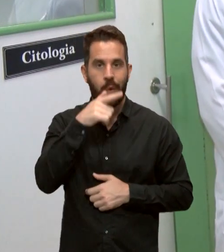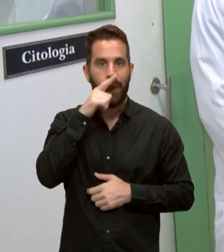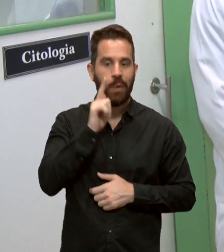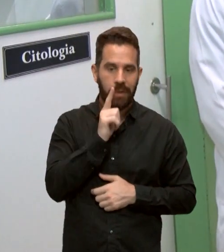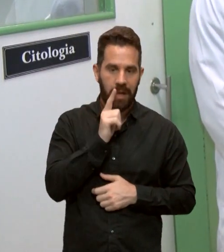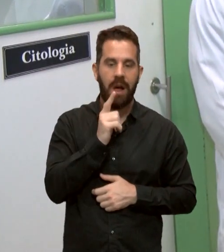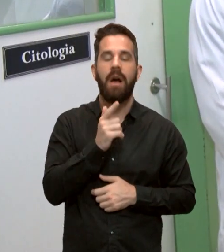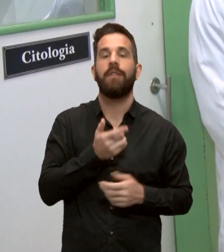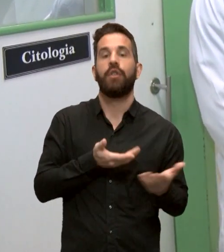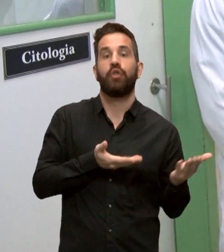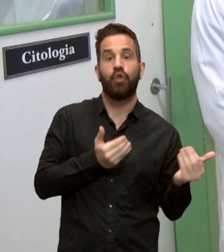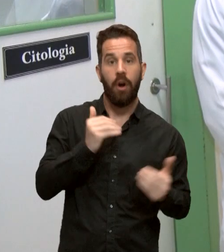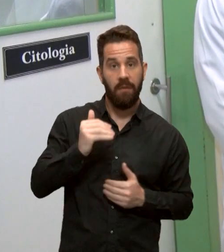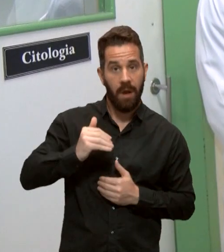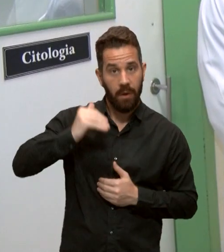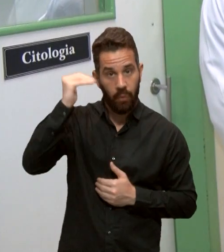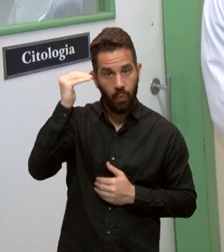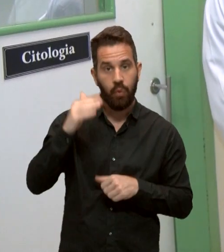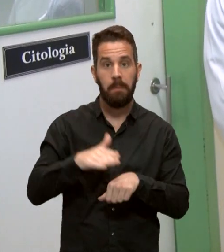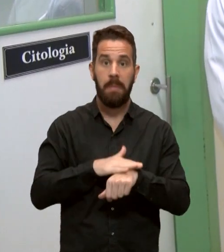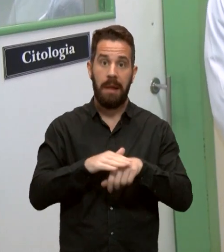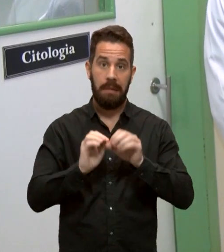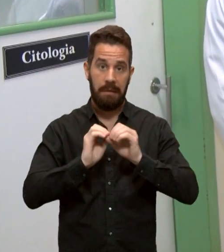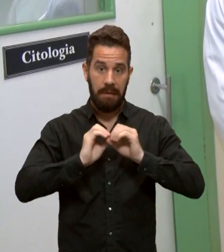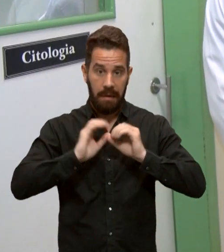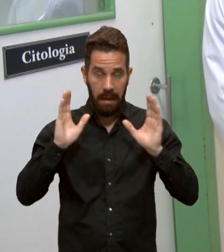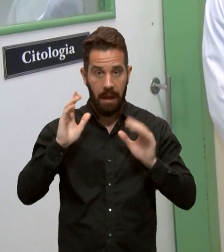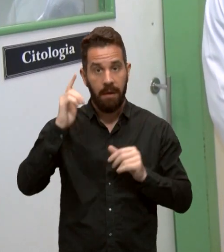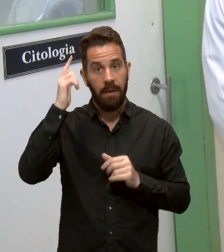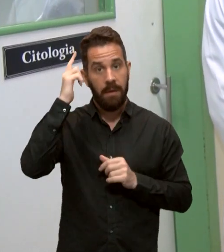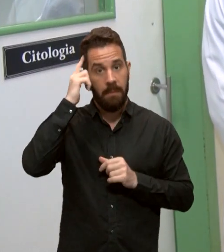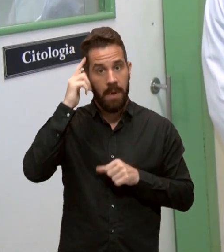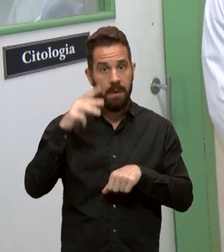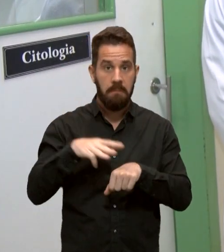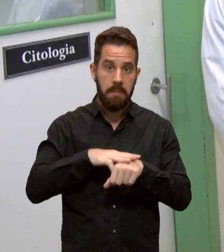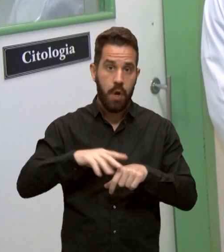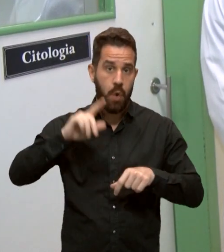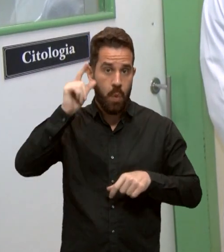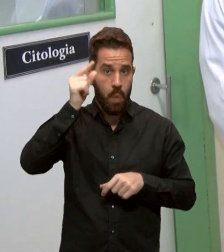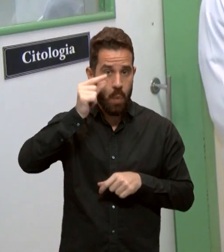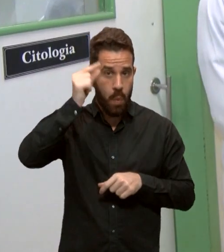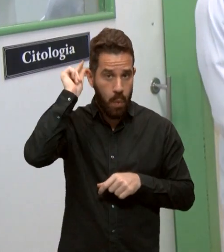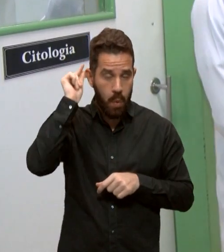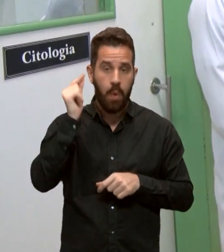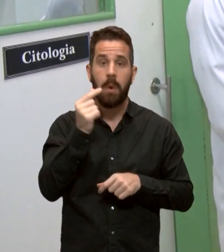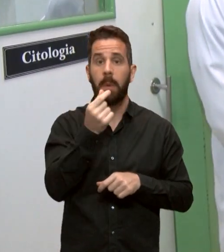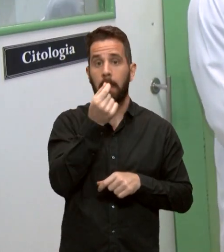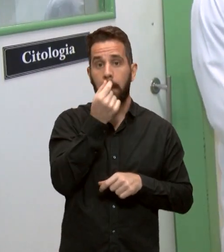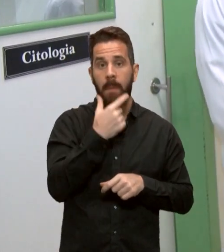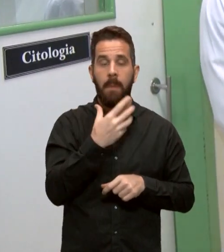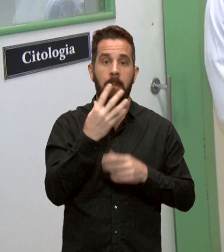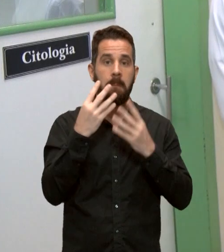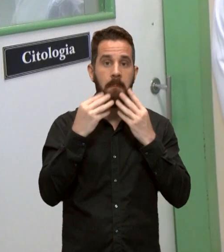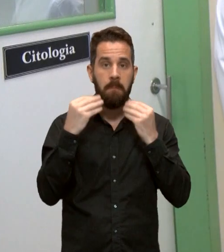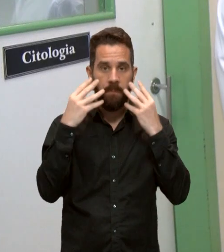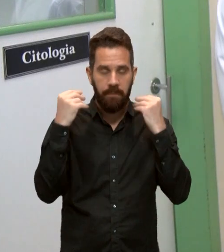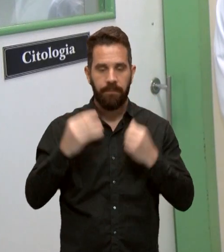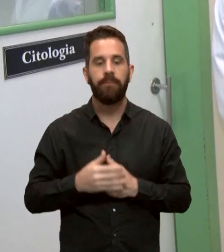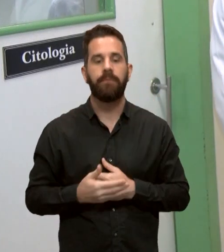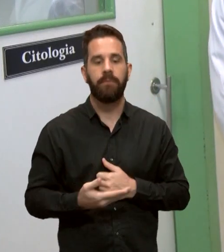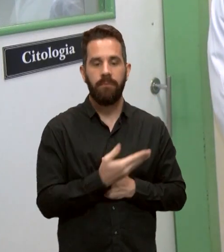tenho cabelos castanhos curtos e uso barba e bigode. Na minha companhia está Leonardo Gomes, ele